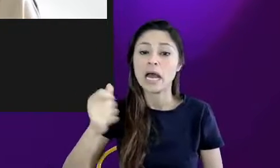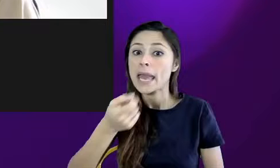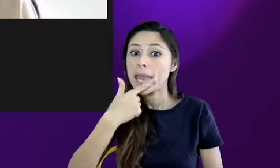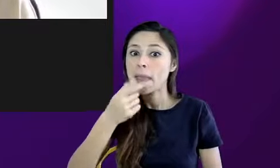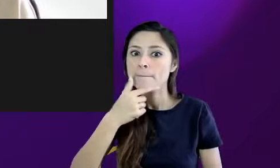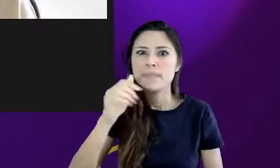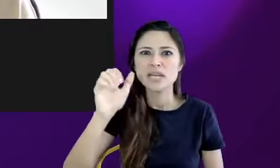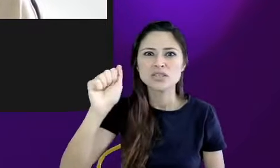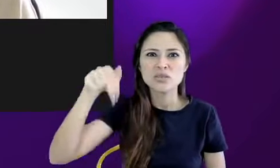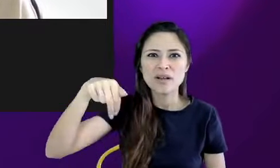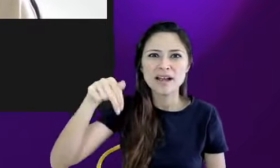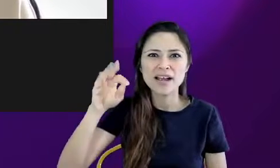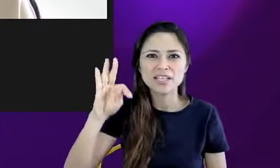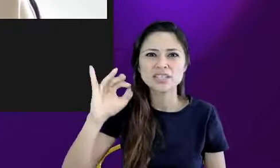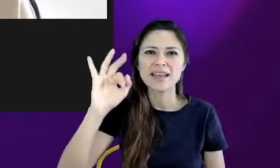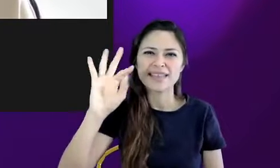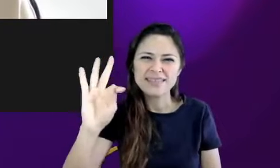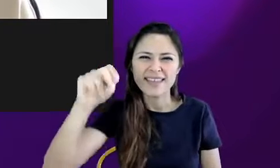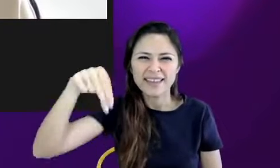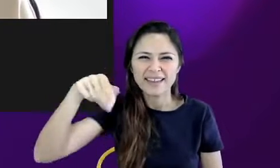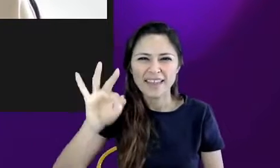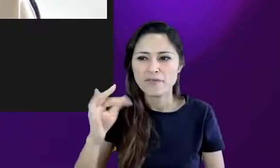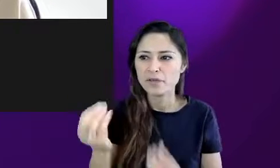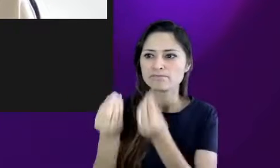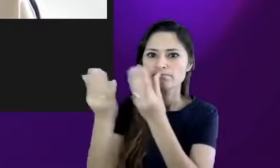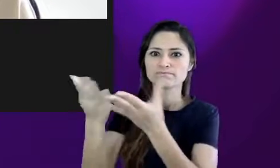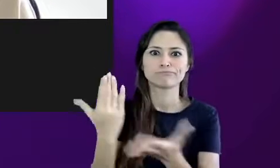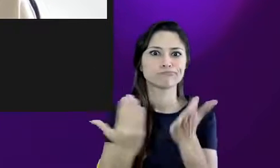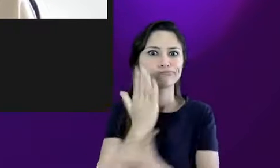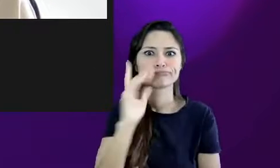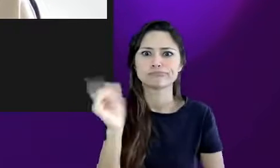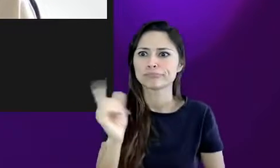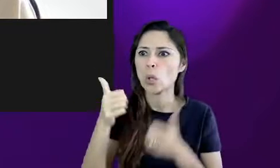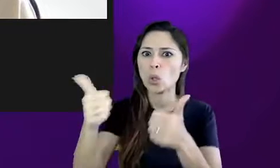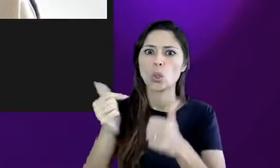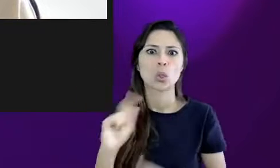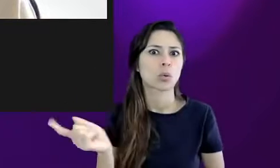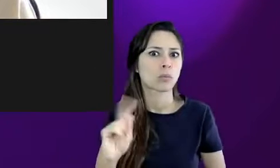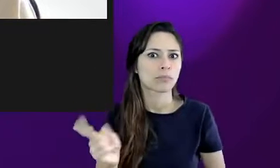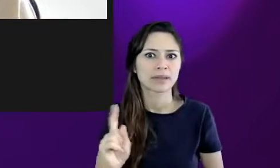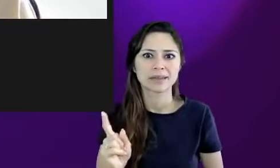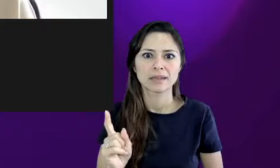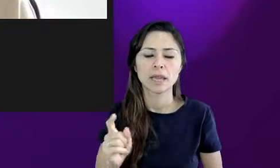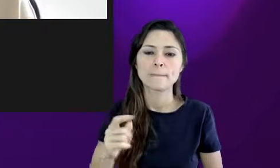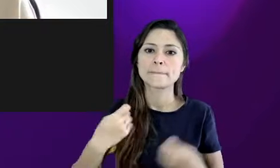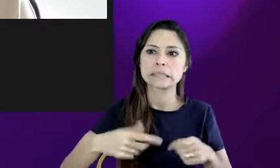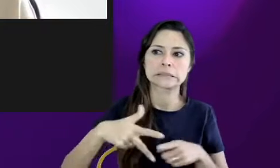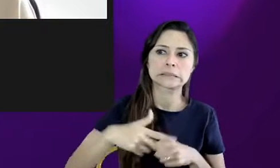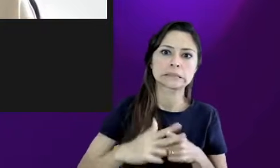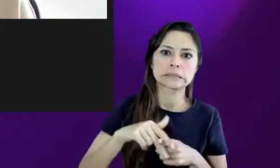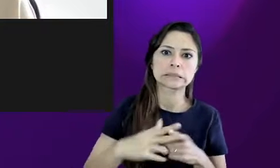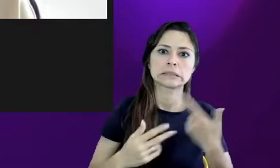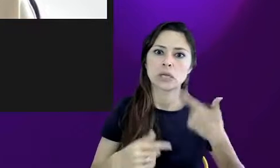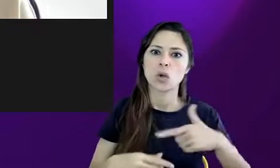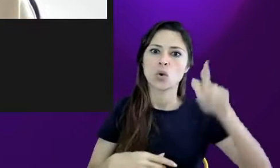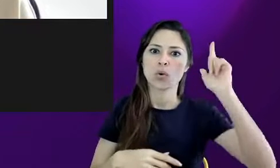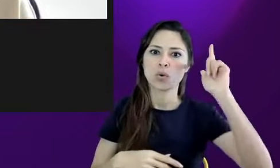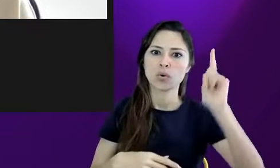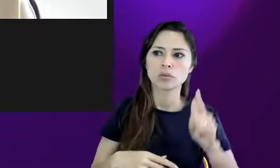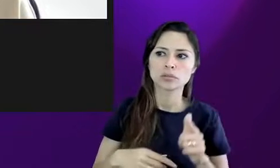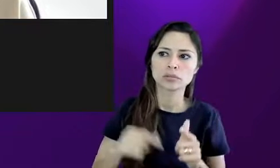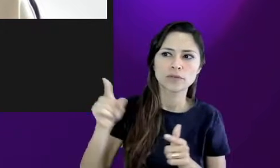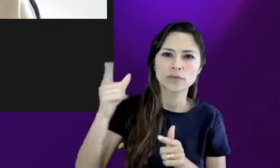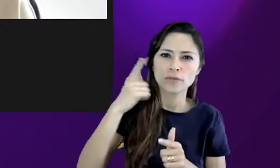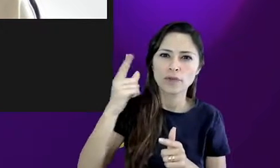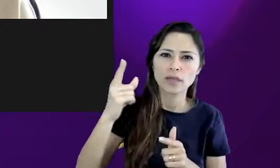tem a dosagem de nível sérico, que possa ser corrigida, principalmente com níveis de formação de anticorpo